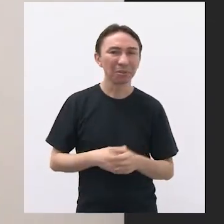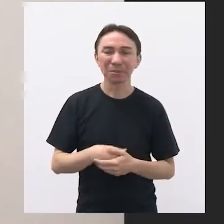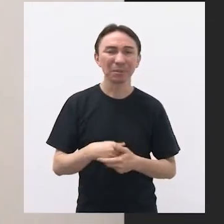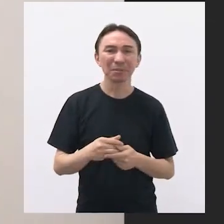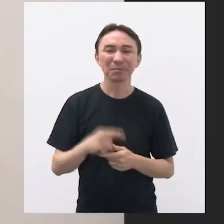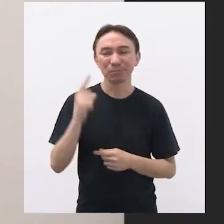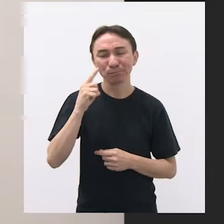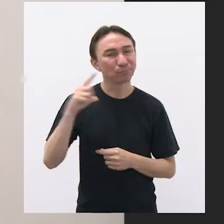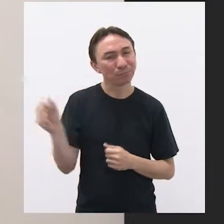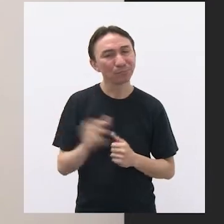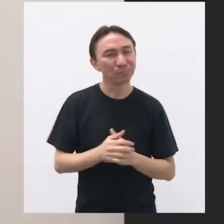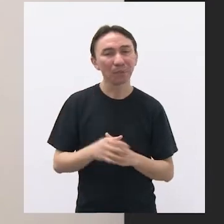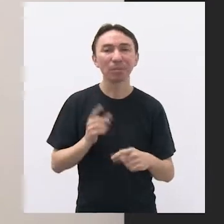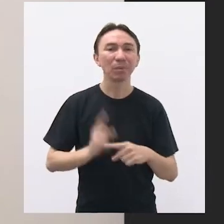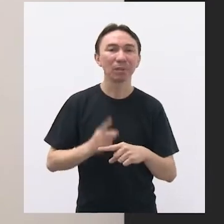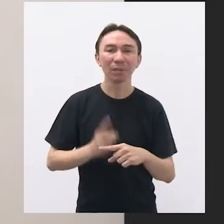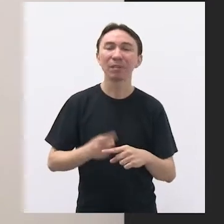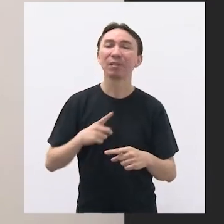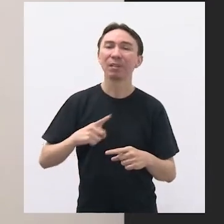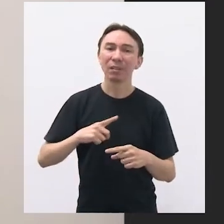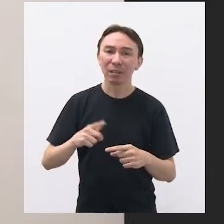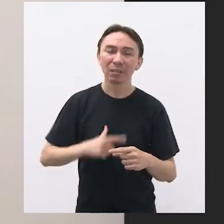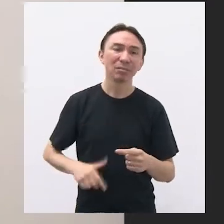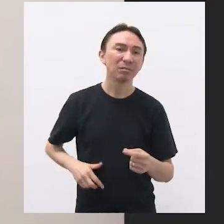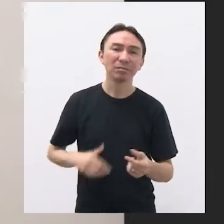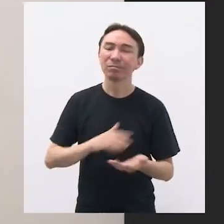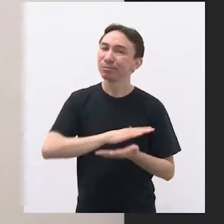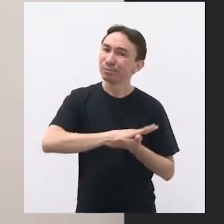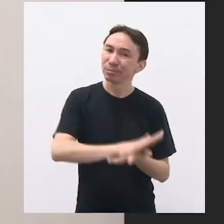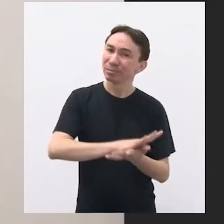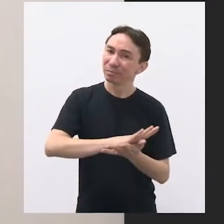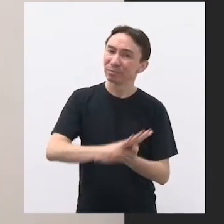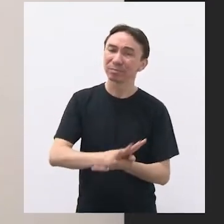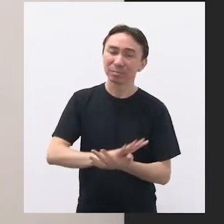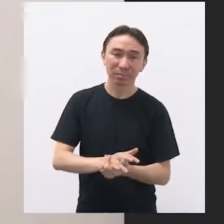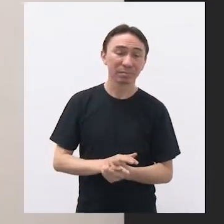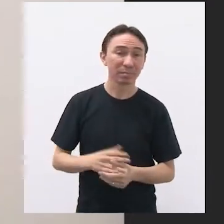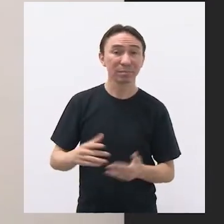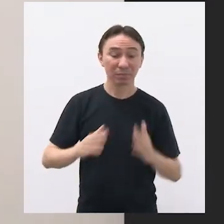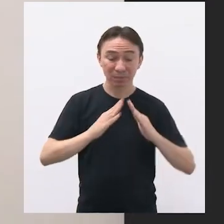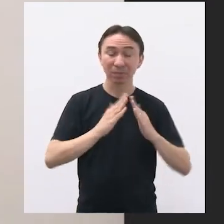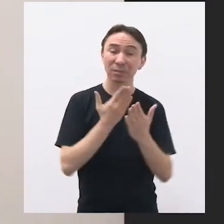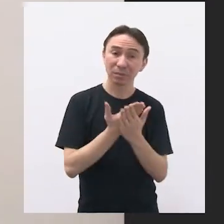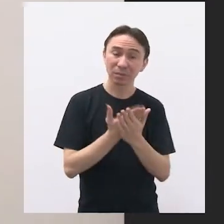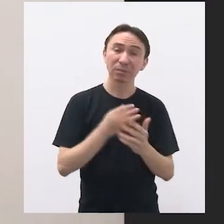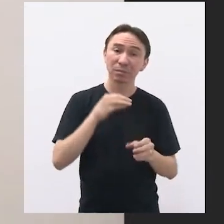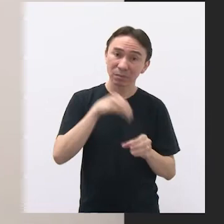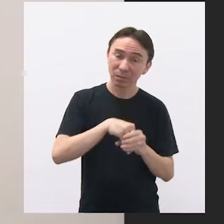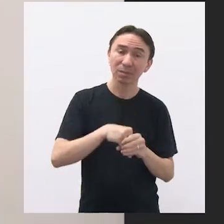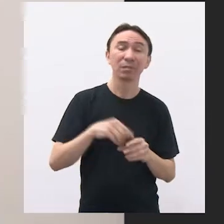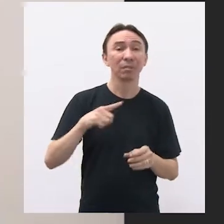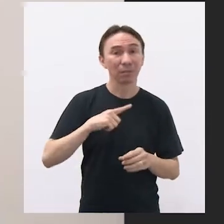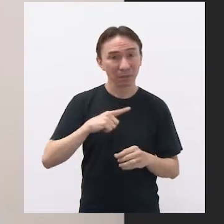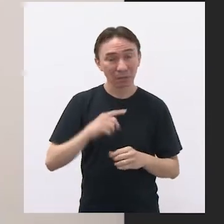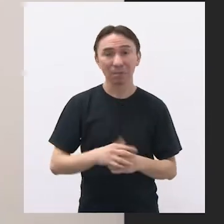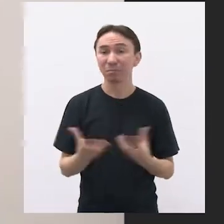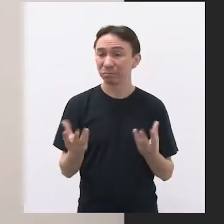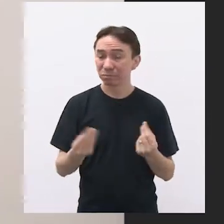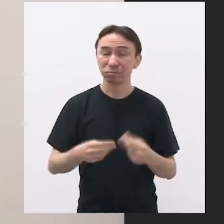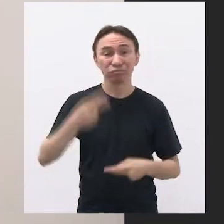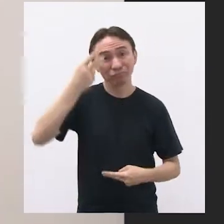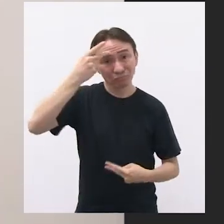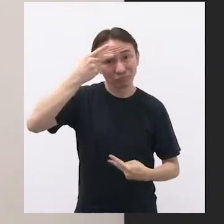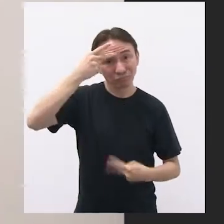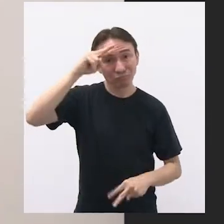também compõem a escola. E nós temos muitas estudantes transexuais, travestis na rede, e que precisam ser